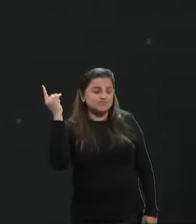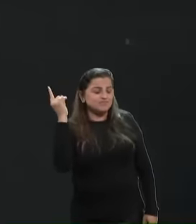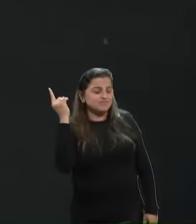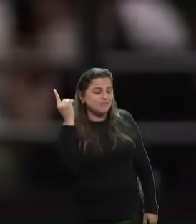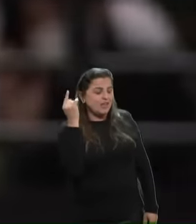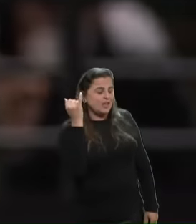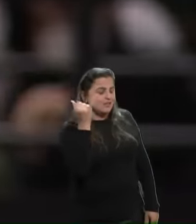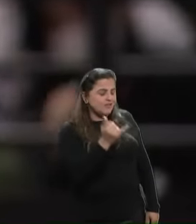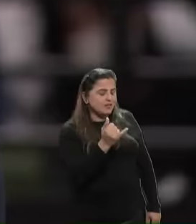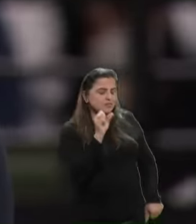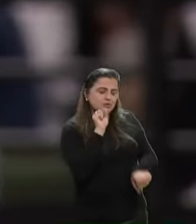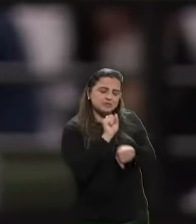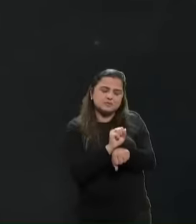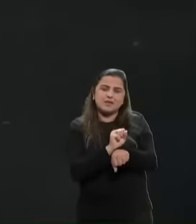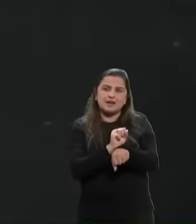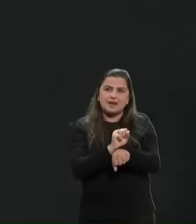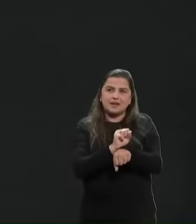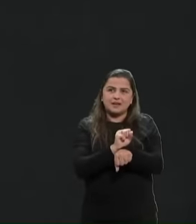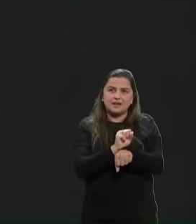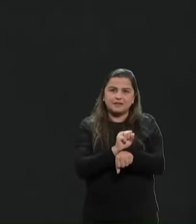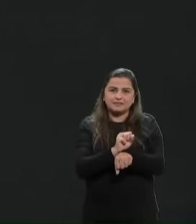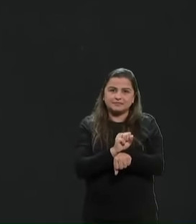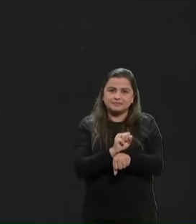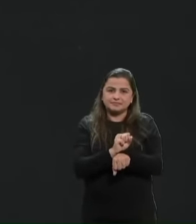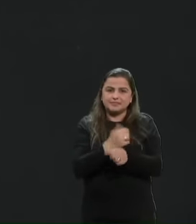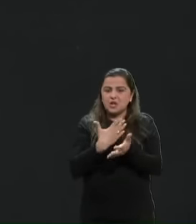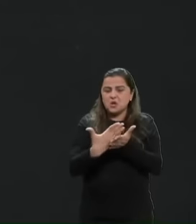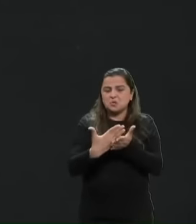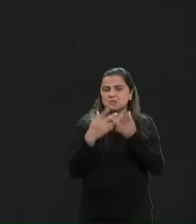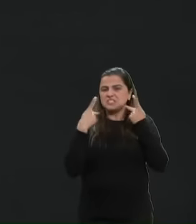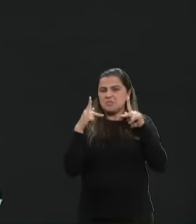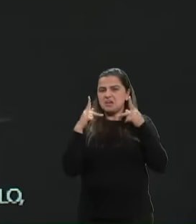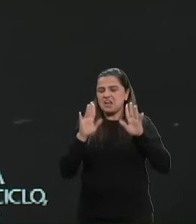esperar. Ainda não estou pregando, estou na introdução.